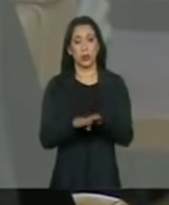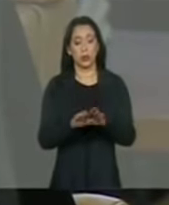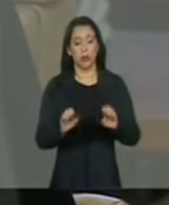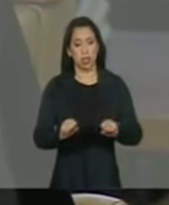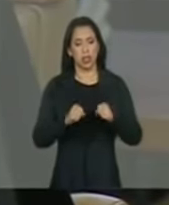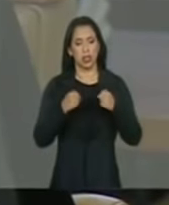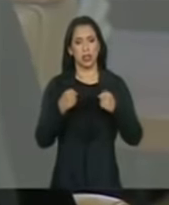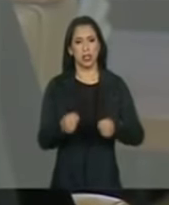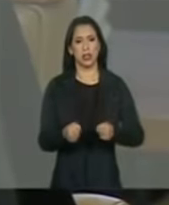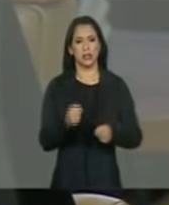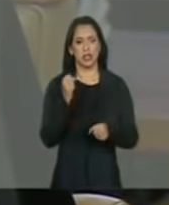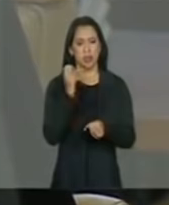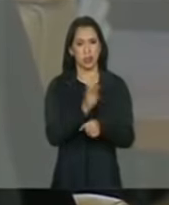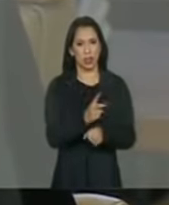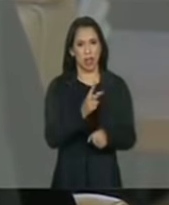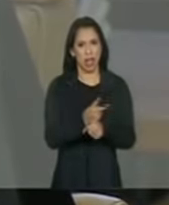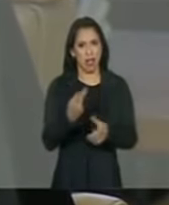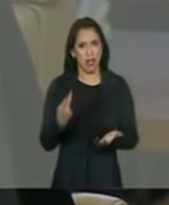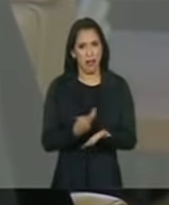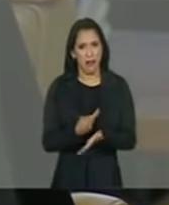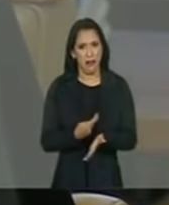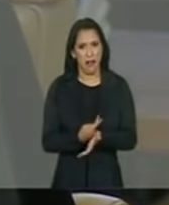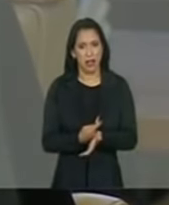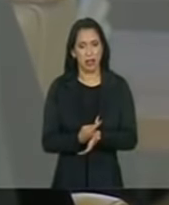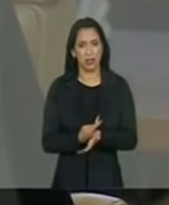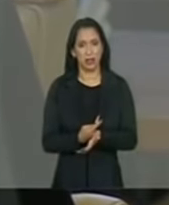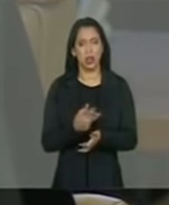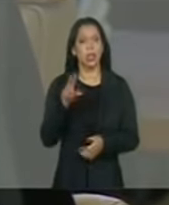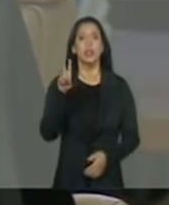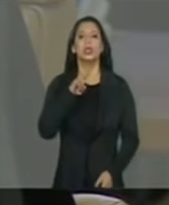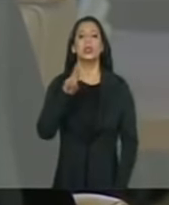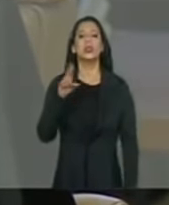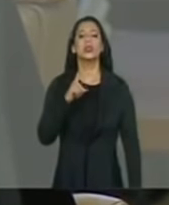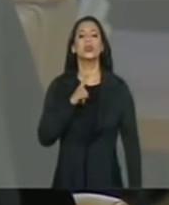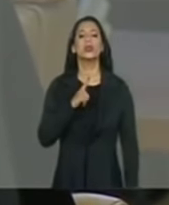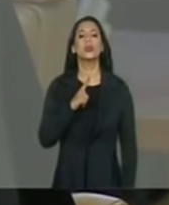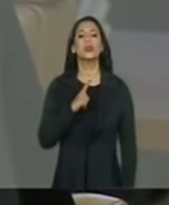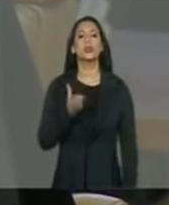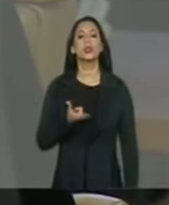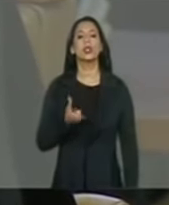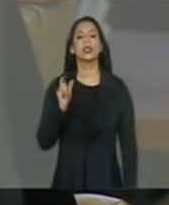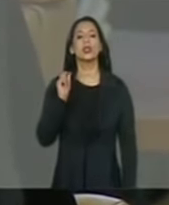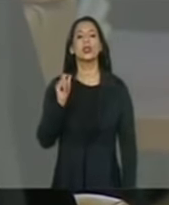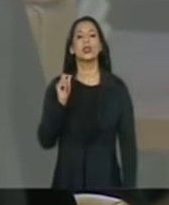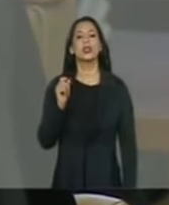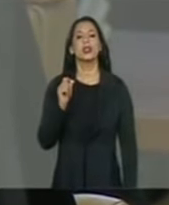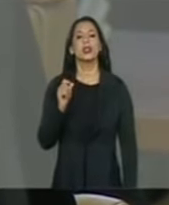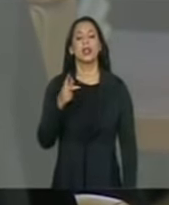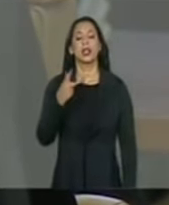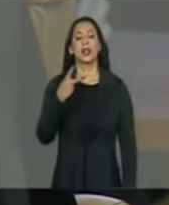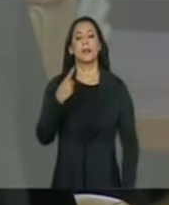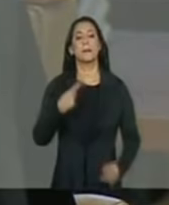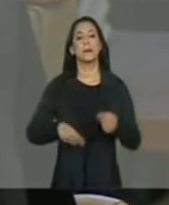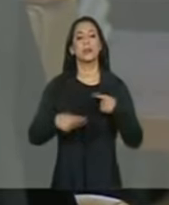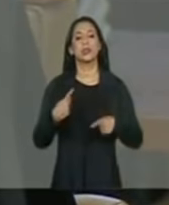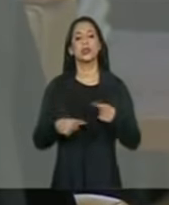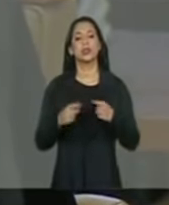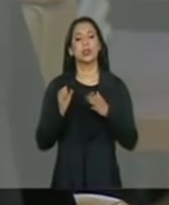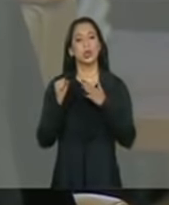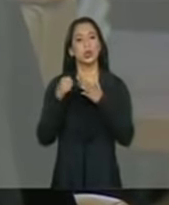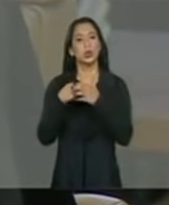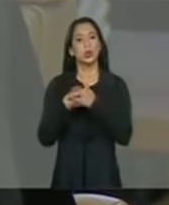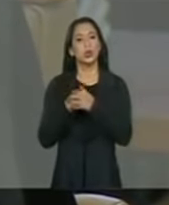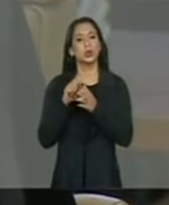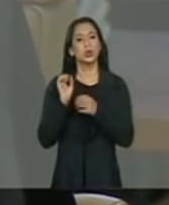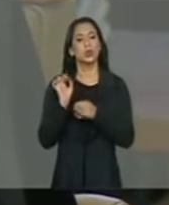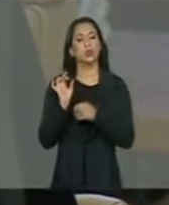meios imorais que nome terá que sob a capa da política esconde apenas o